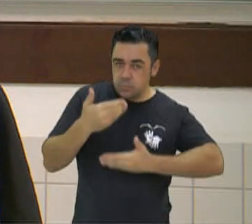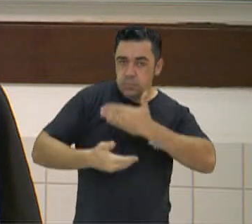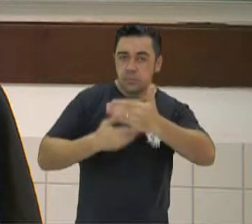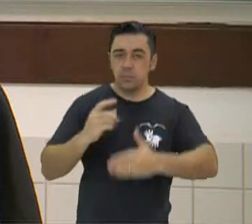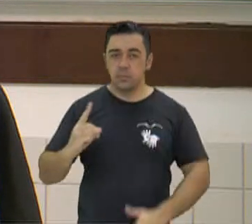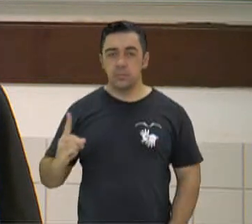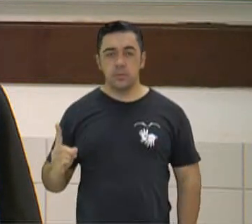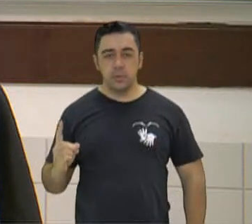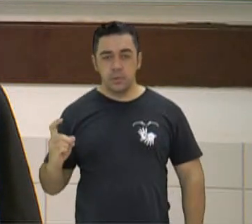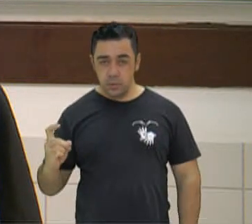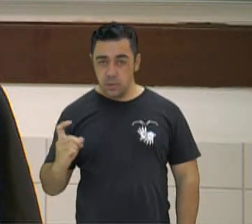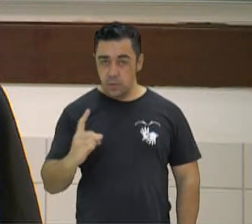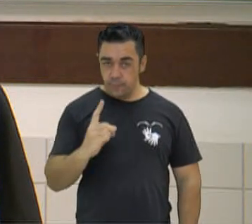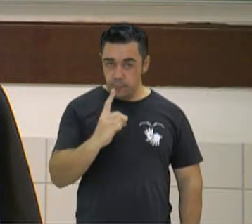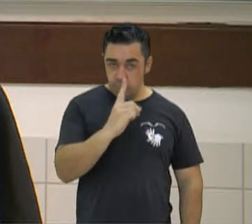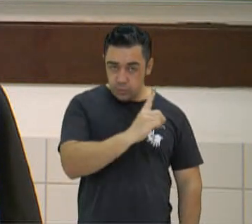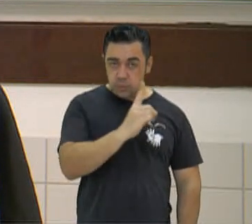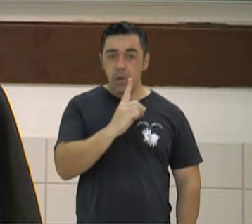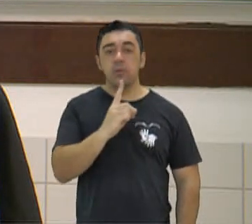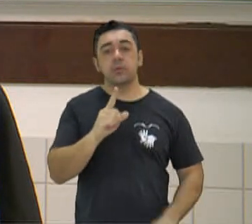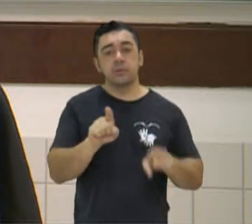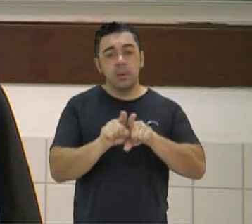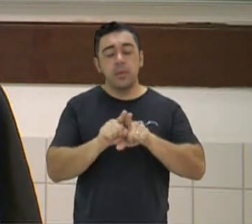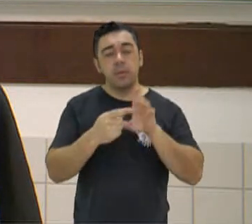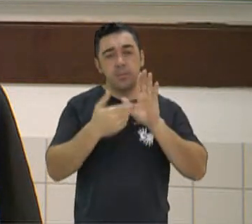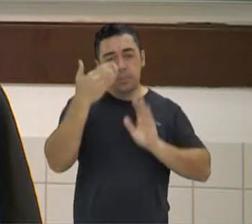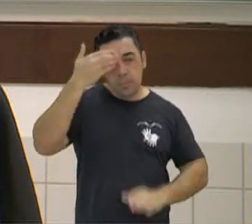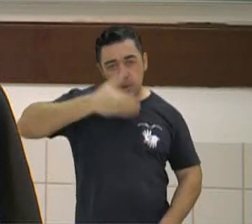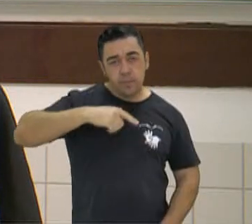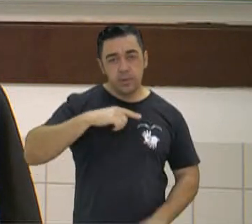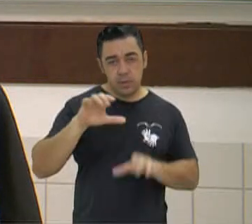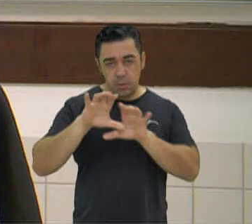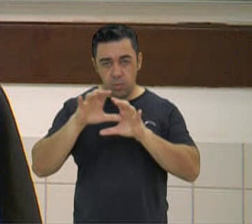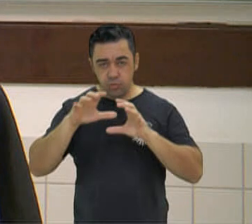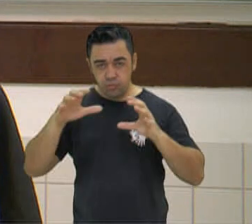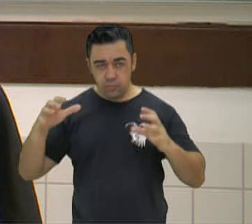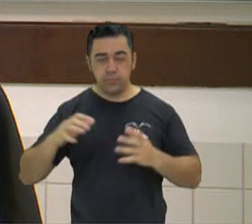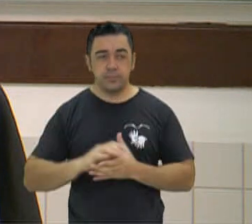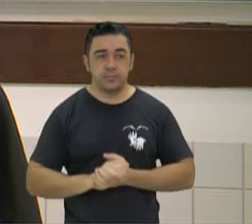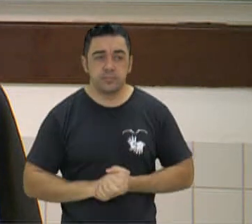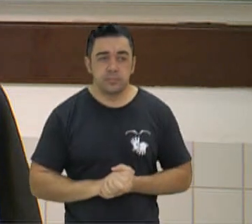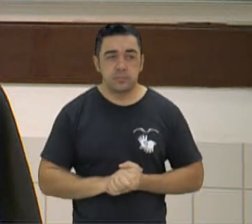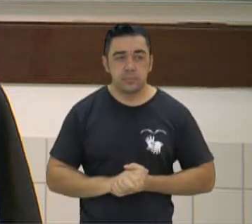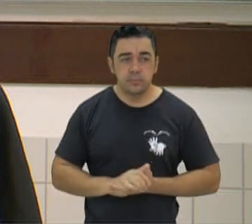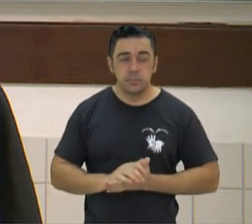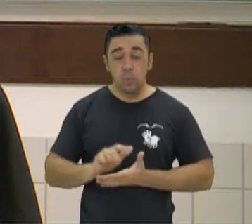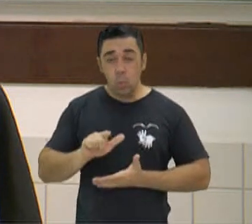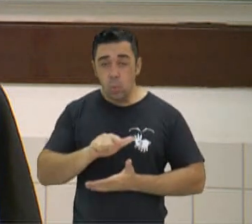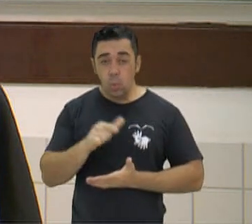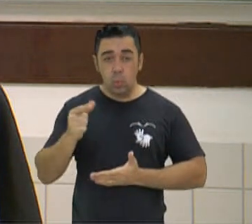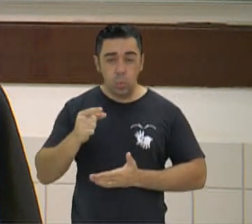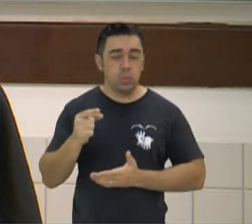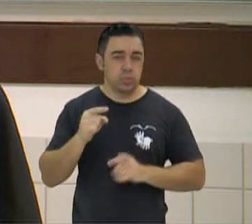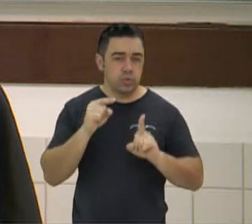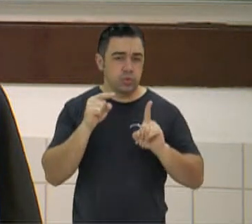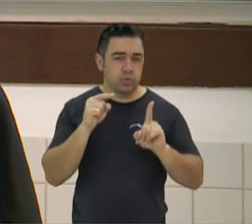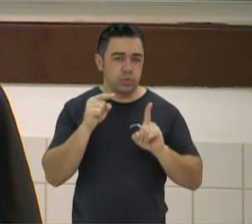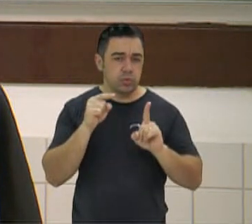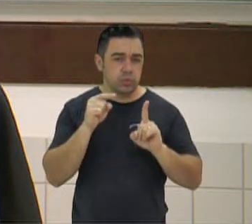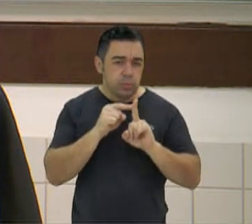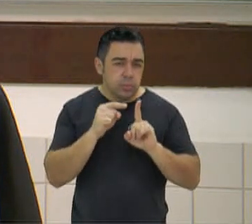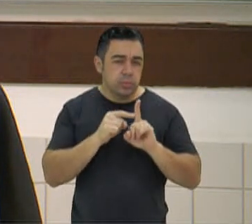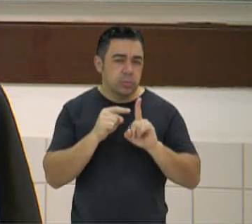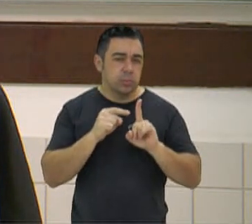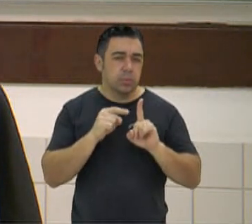também serve como uma evidência de que os continentes estão se movimentando, né? Bem bacana. Um outro tipo de evidência evolutiva, os